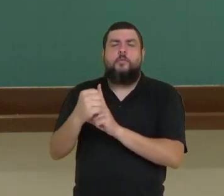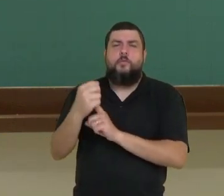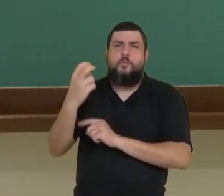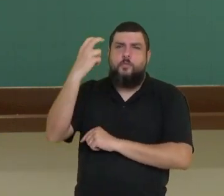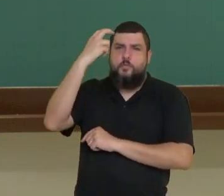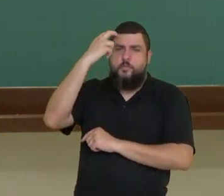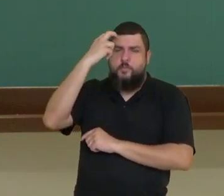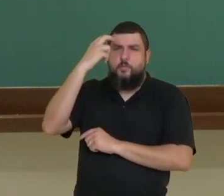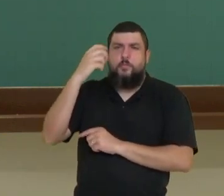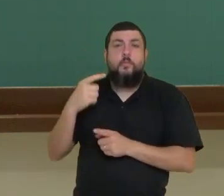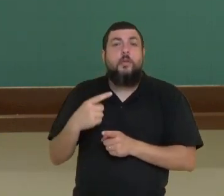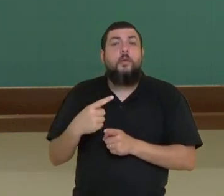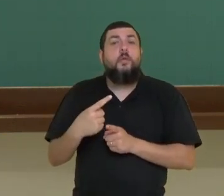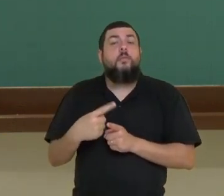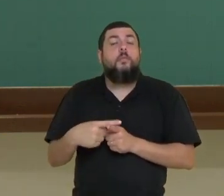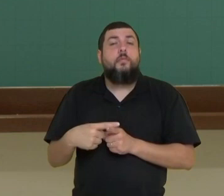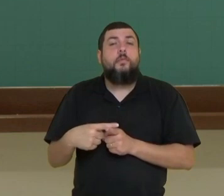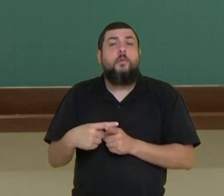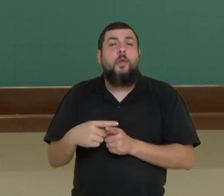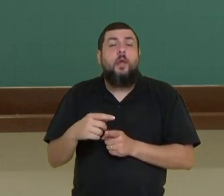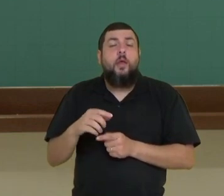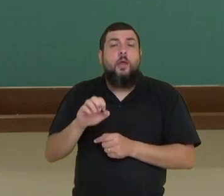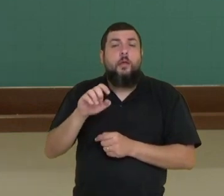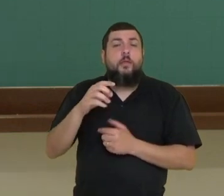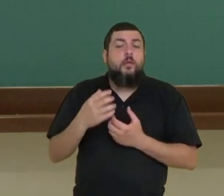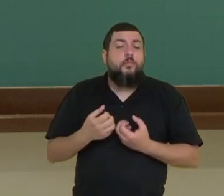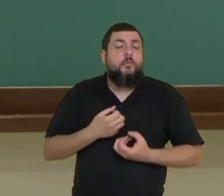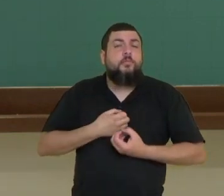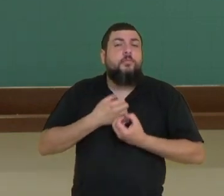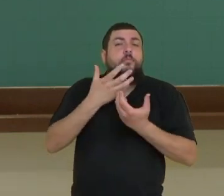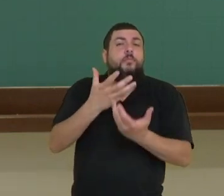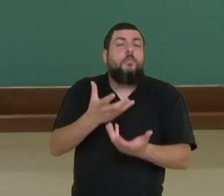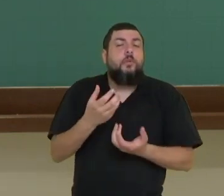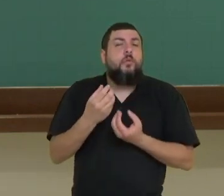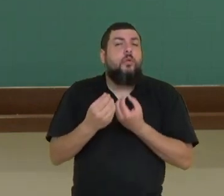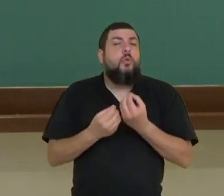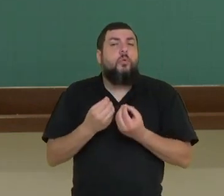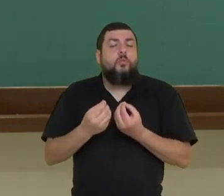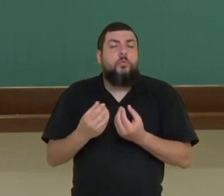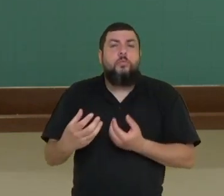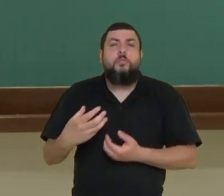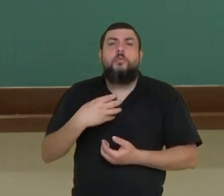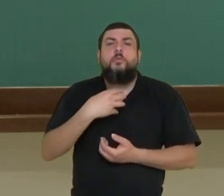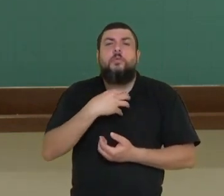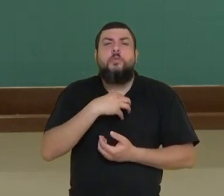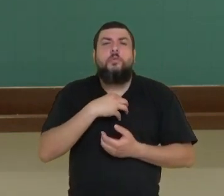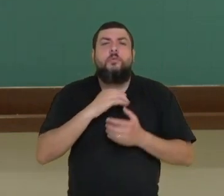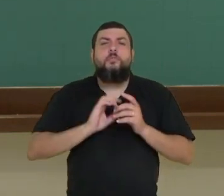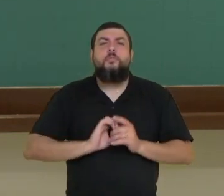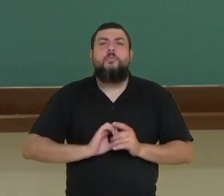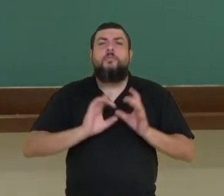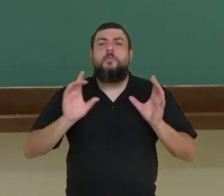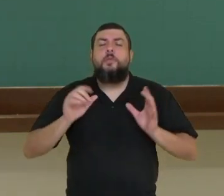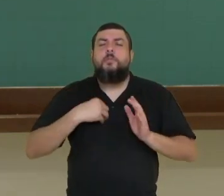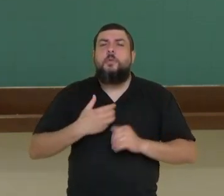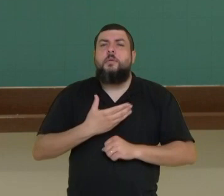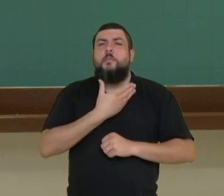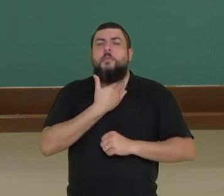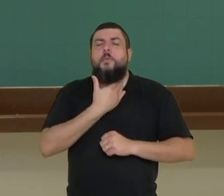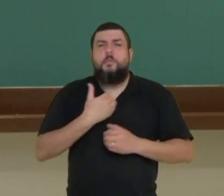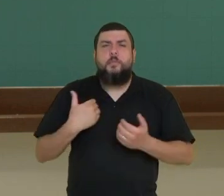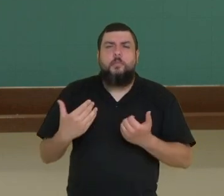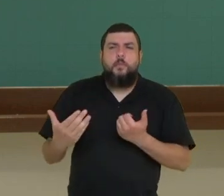dessa linguagem se manifestam de que maneira? Da maneira coloquial, da maneira como se usa sempre como?